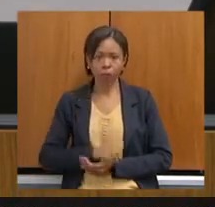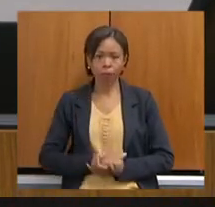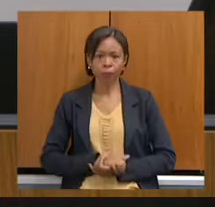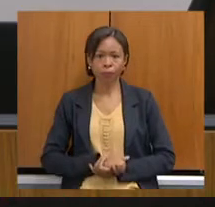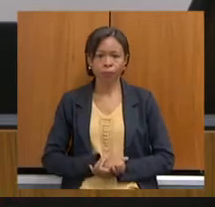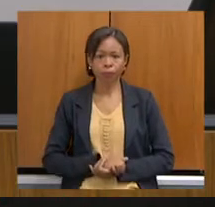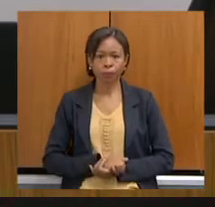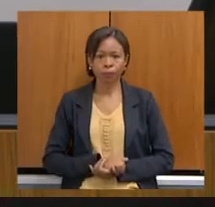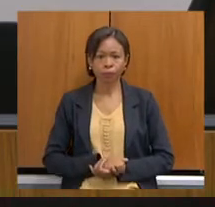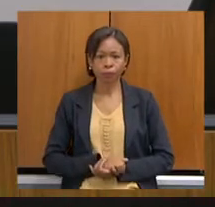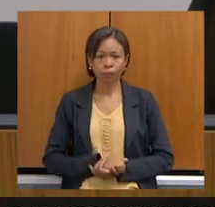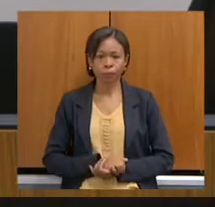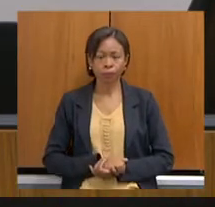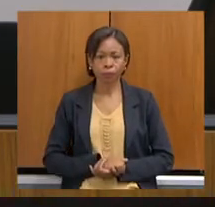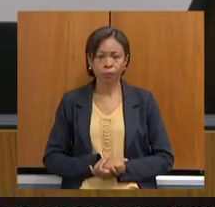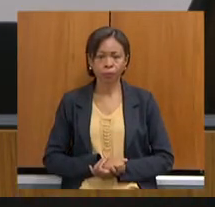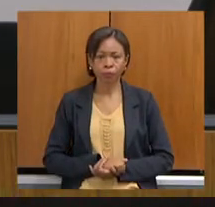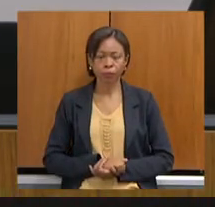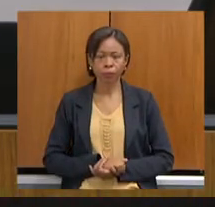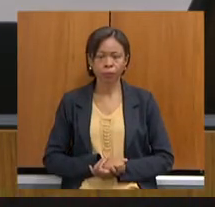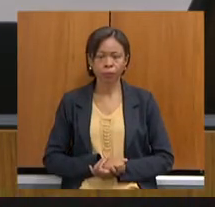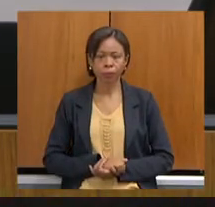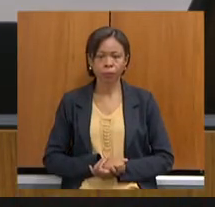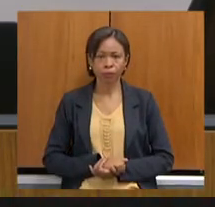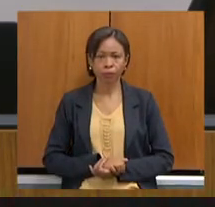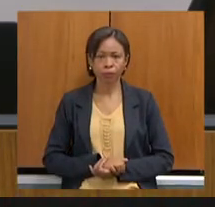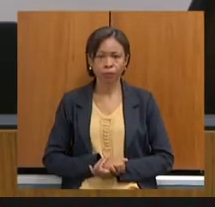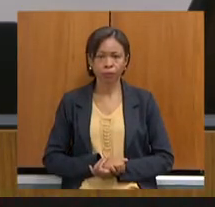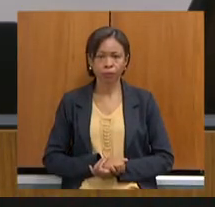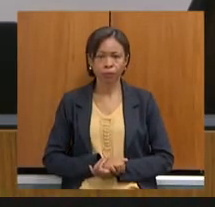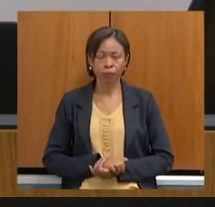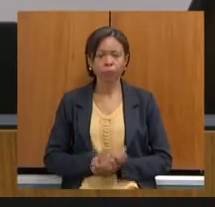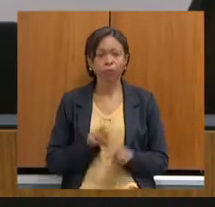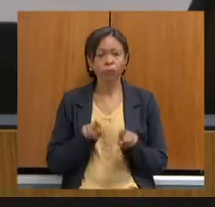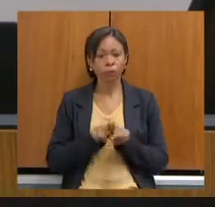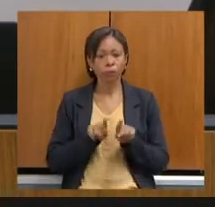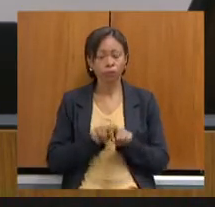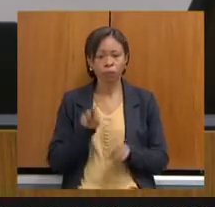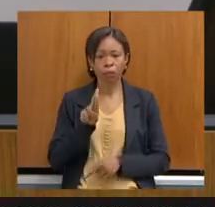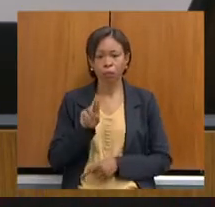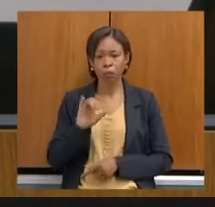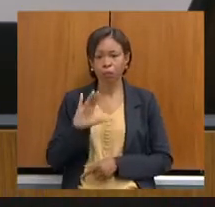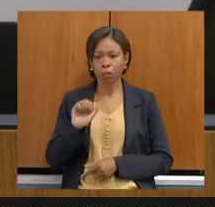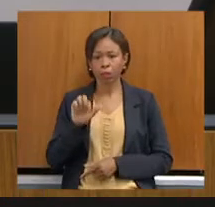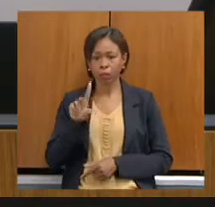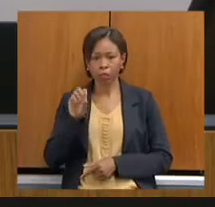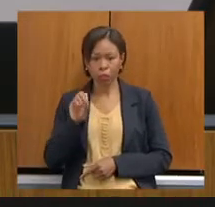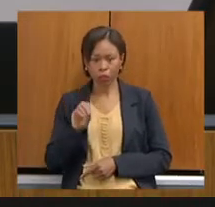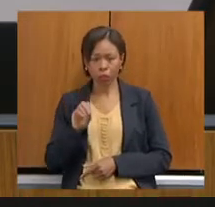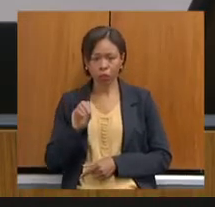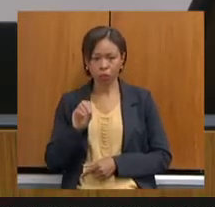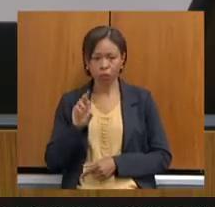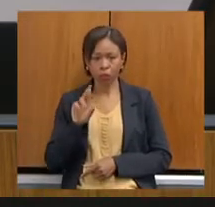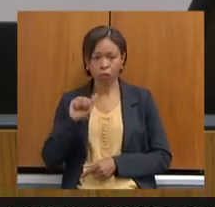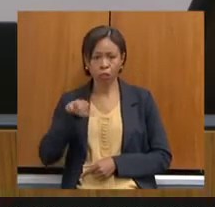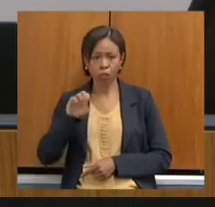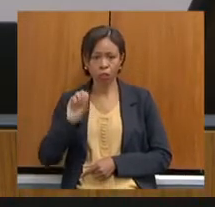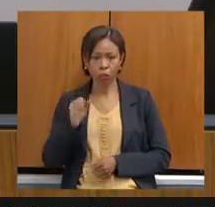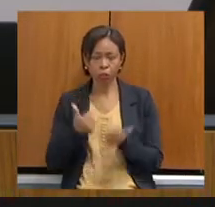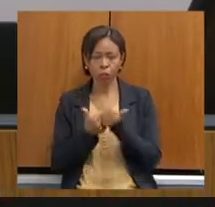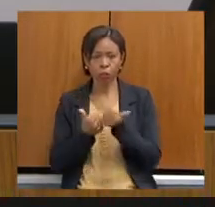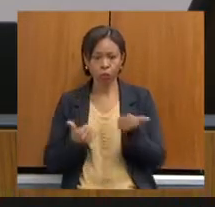o e de Ricardo José Ricardo Ramos Rosendo